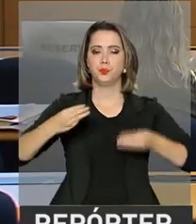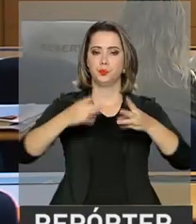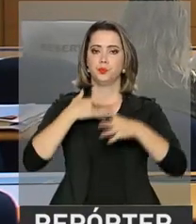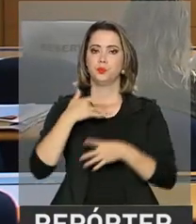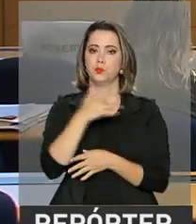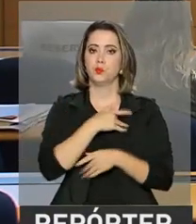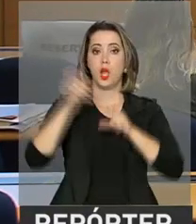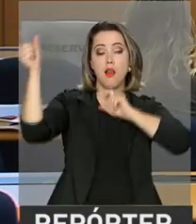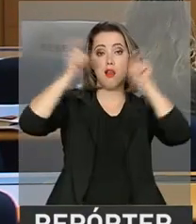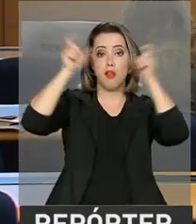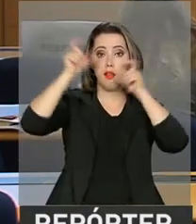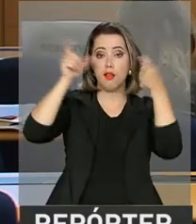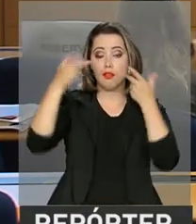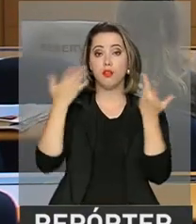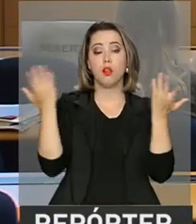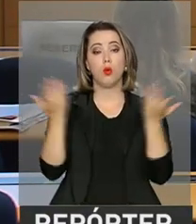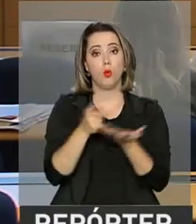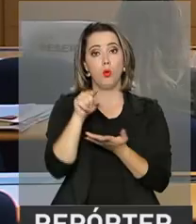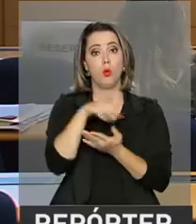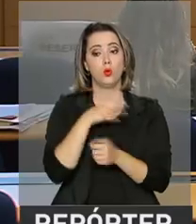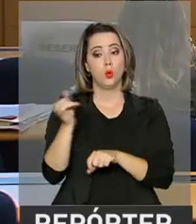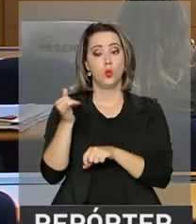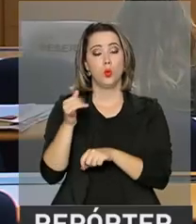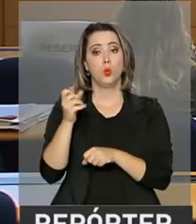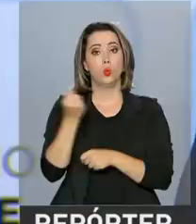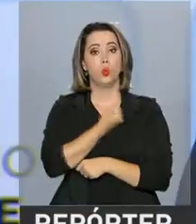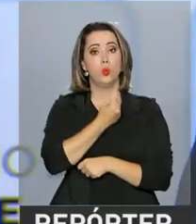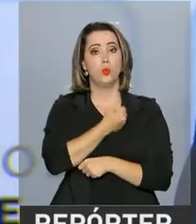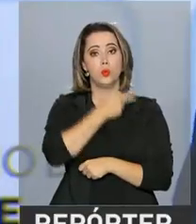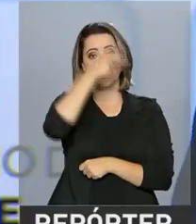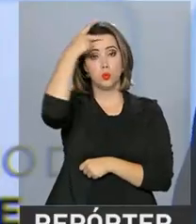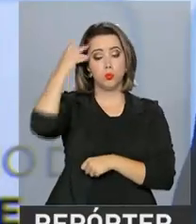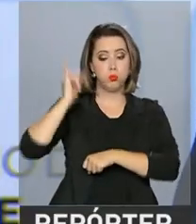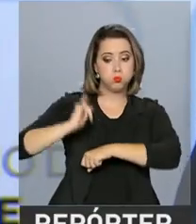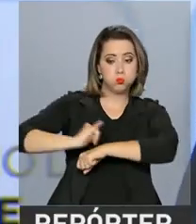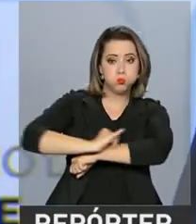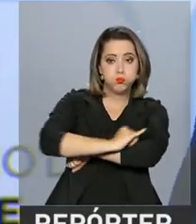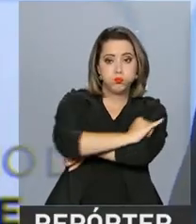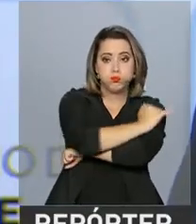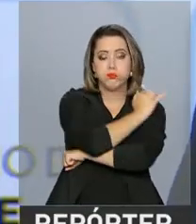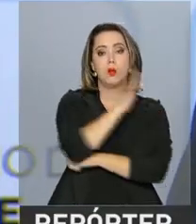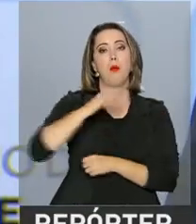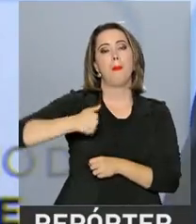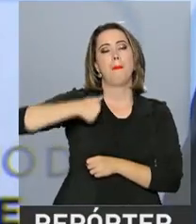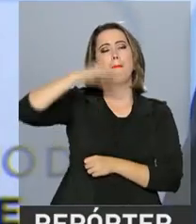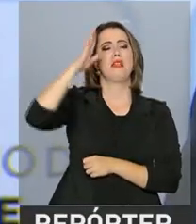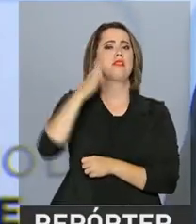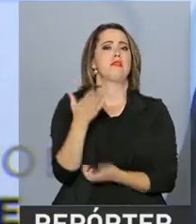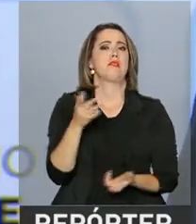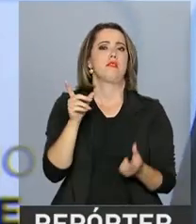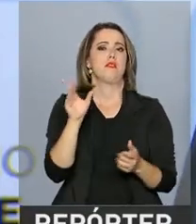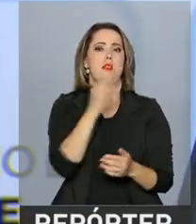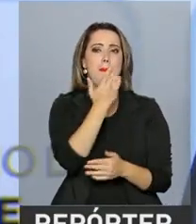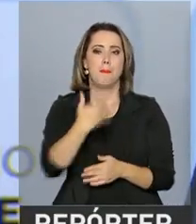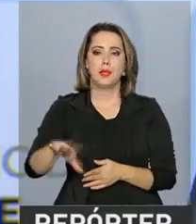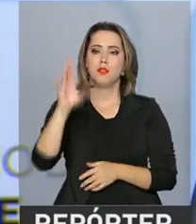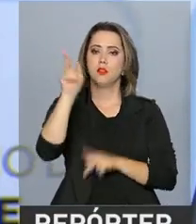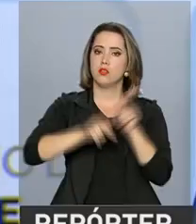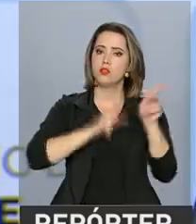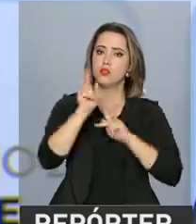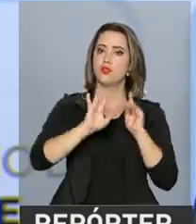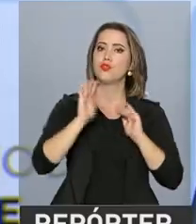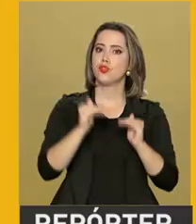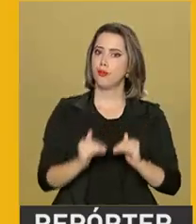Saúde alertam para o alto número de jovens obesos. Mais da metade da população já está com peso acima